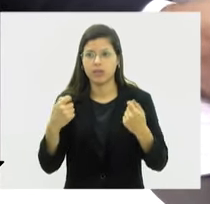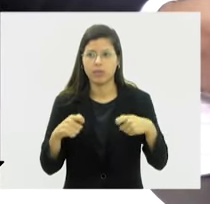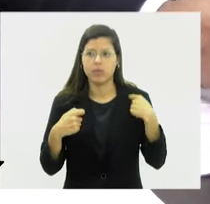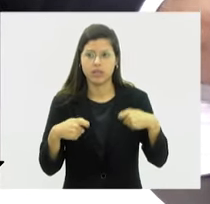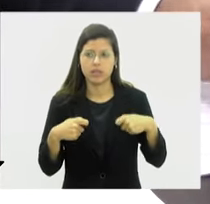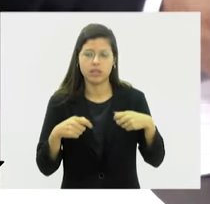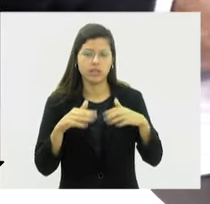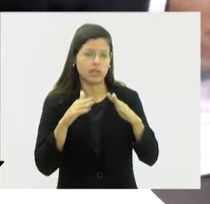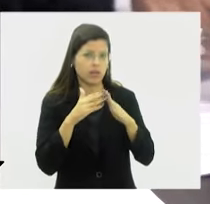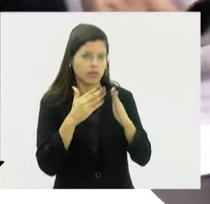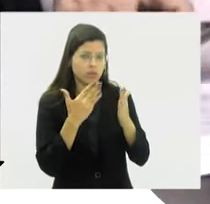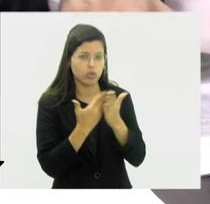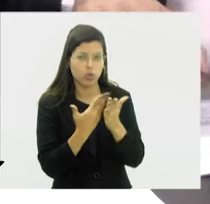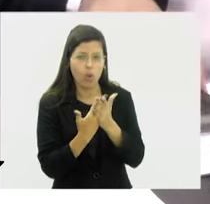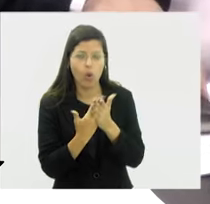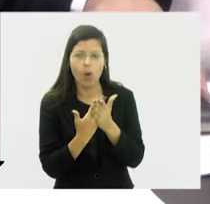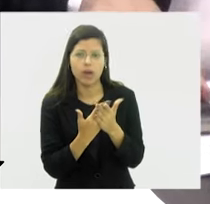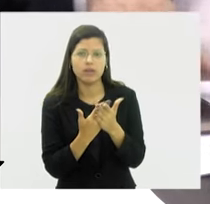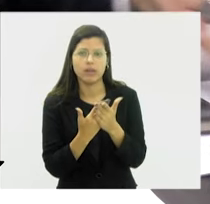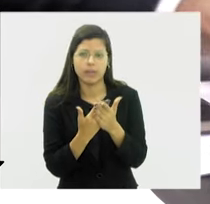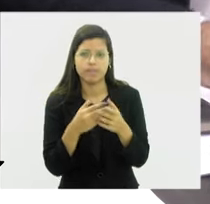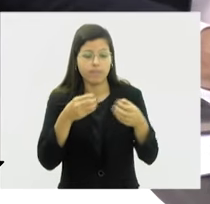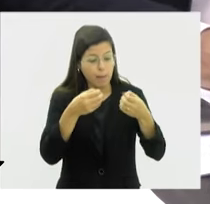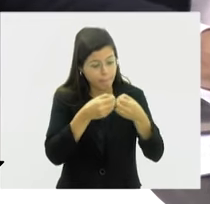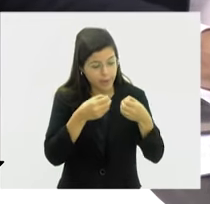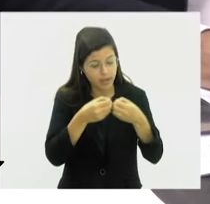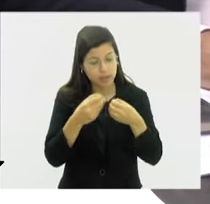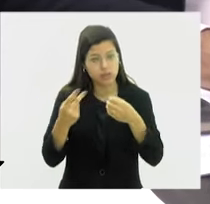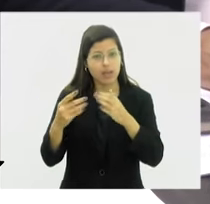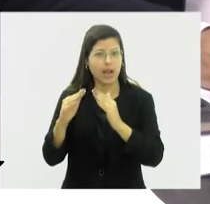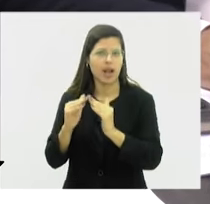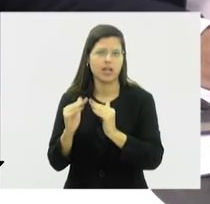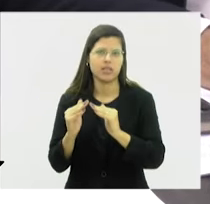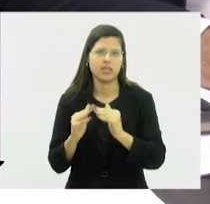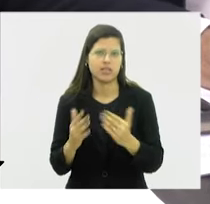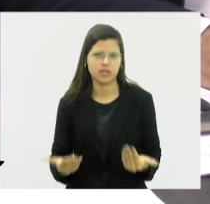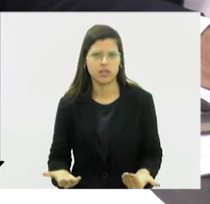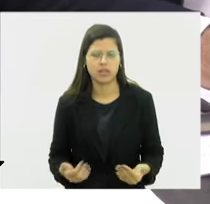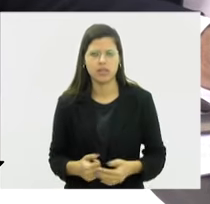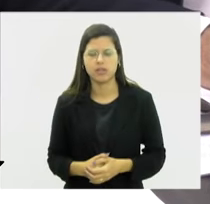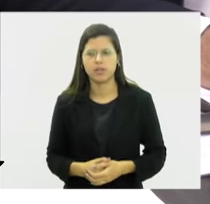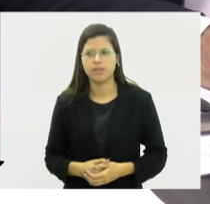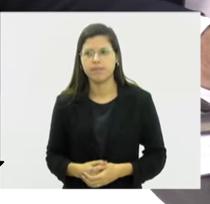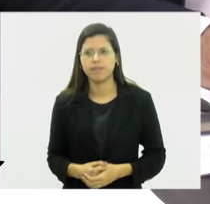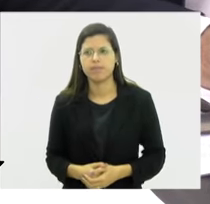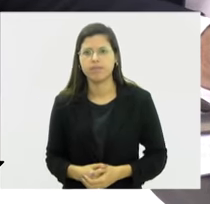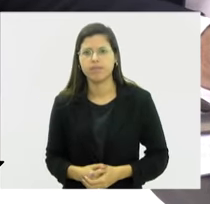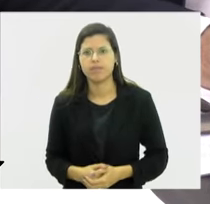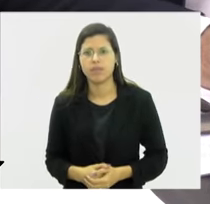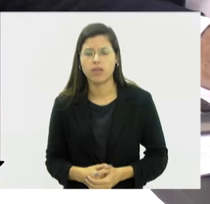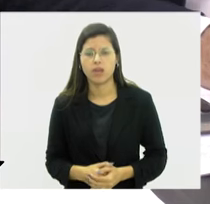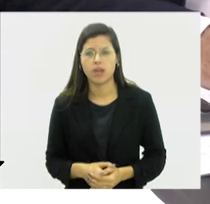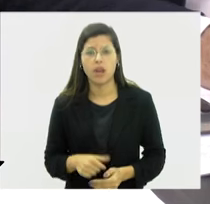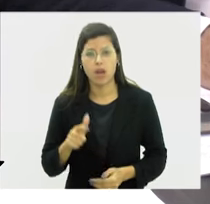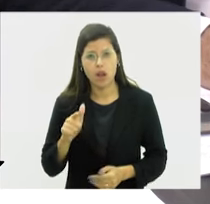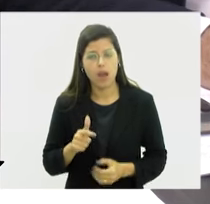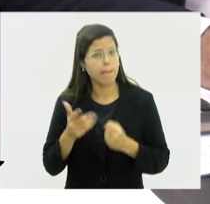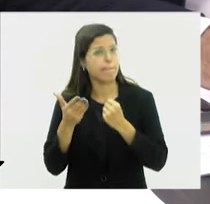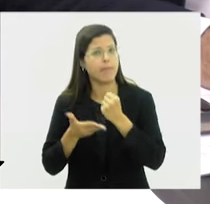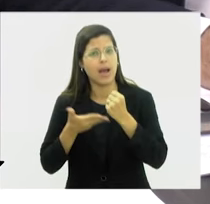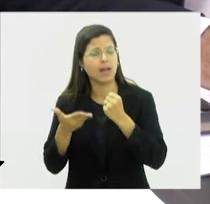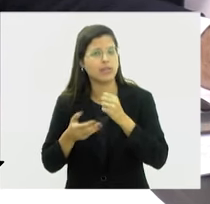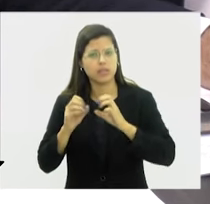estudar próximo da sua residência. Não é? Esse é o escopo da educação,